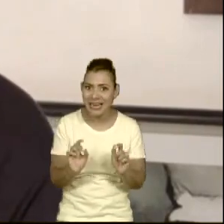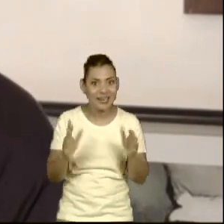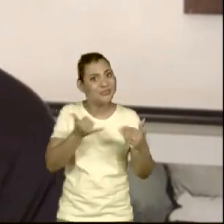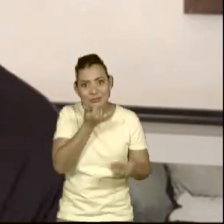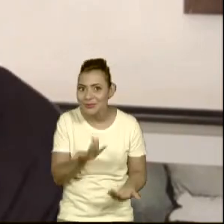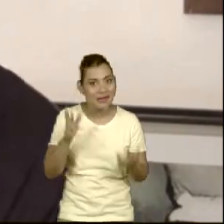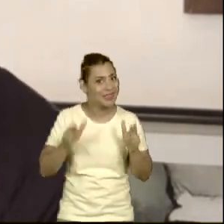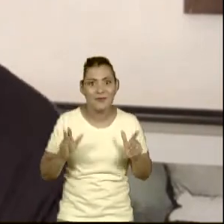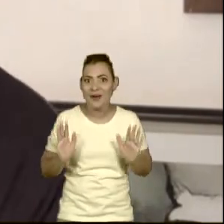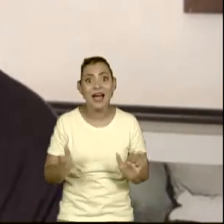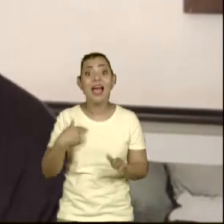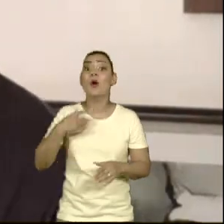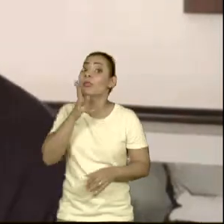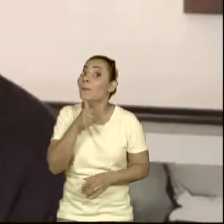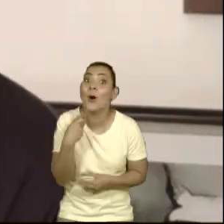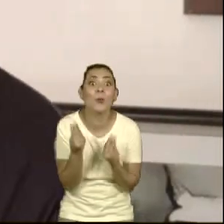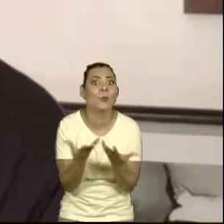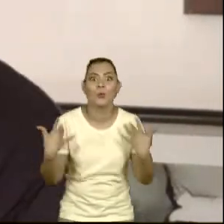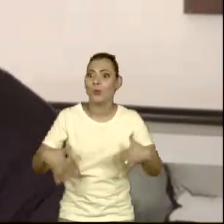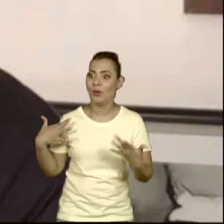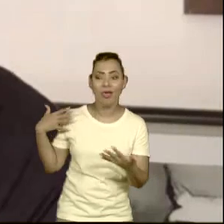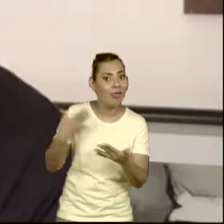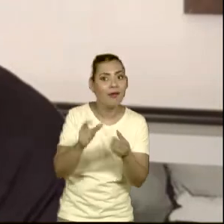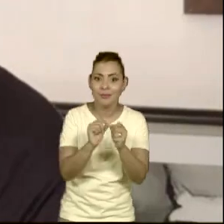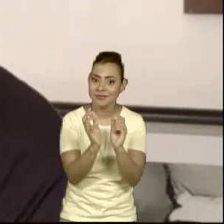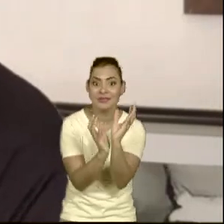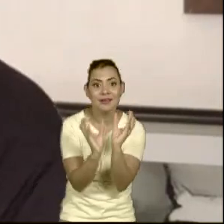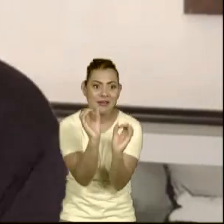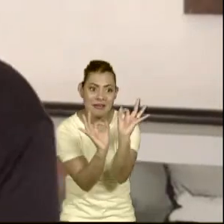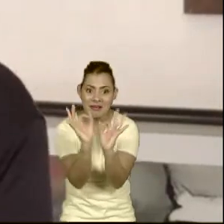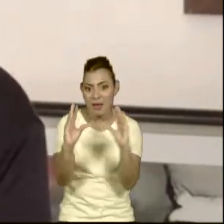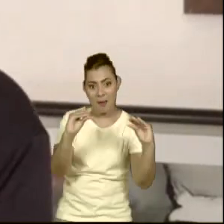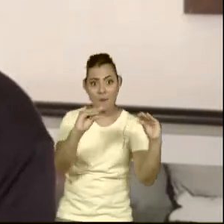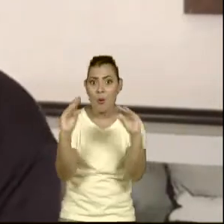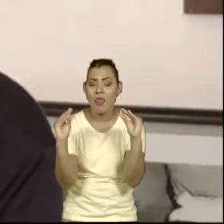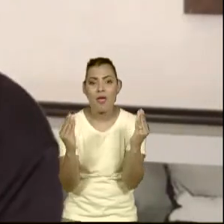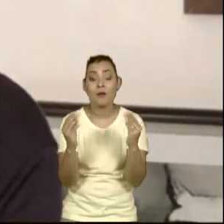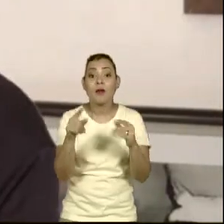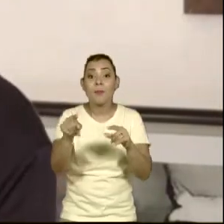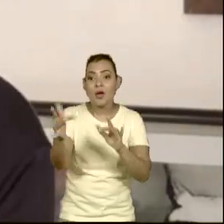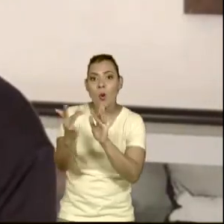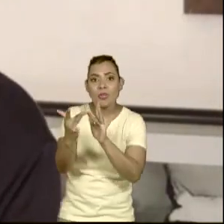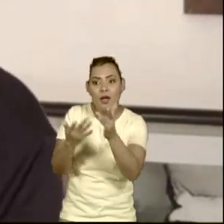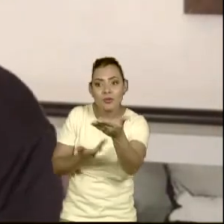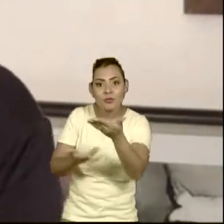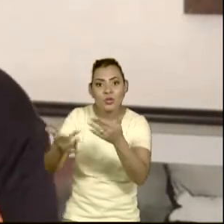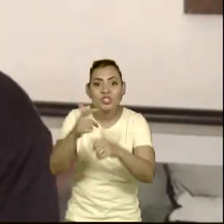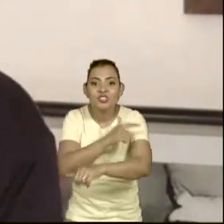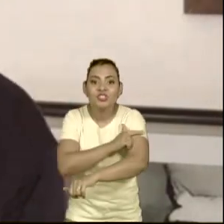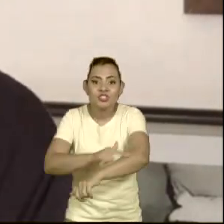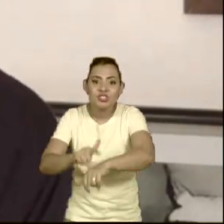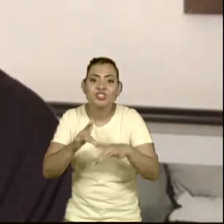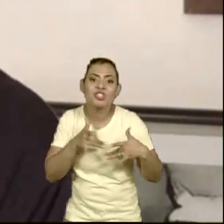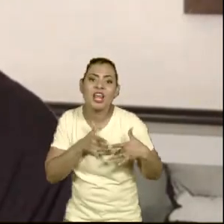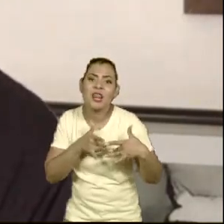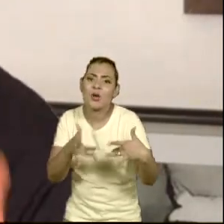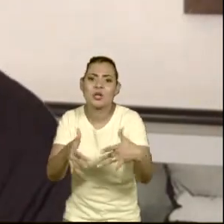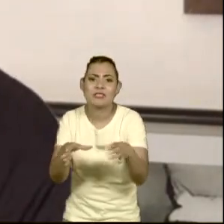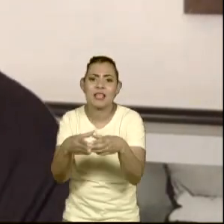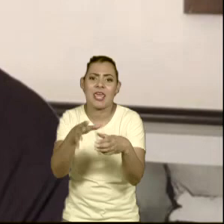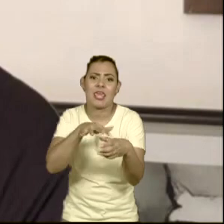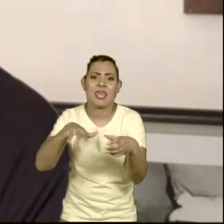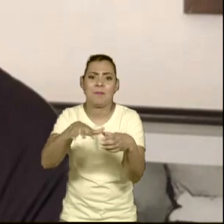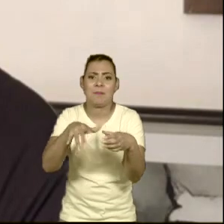faço, levo uma vida para fazer, mas, esse contato deles comigo e essa generosidade dessa